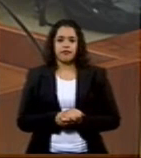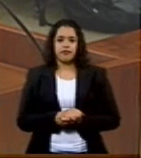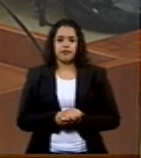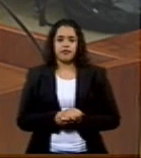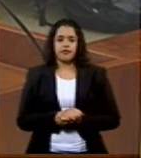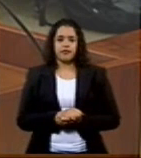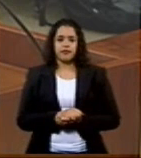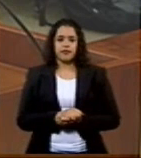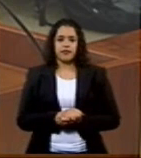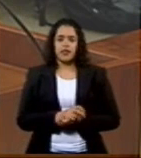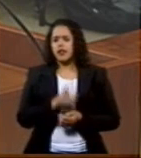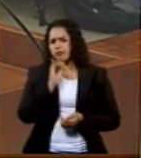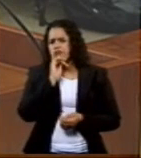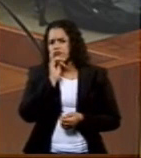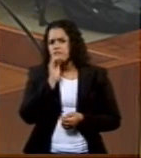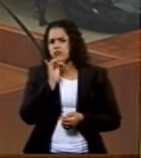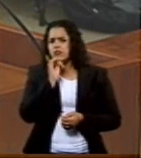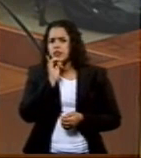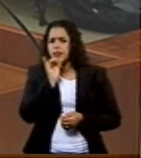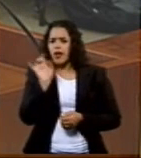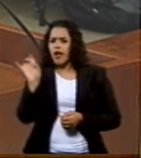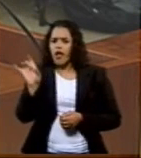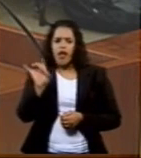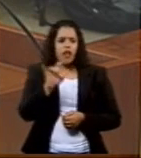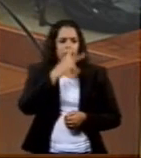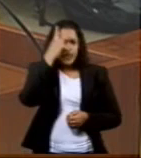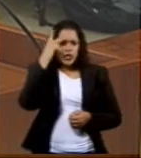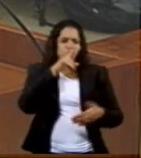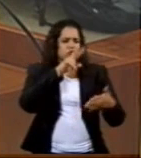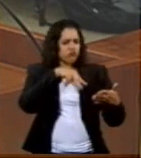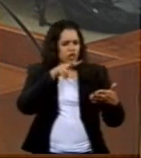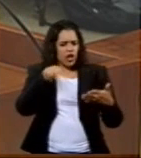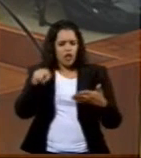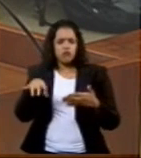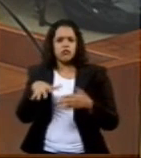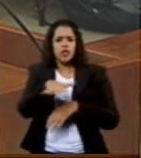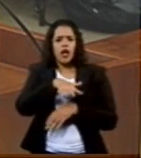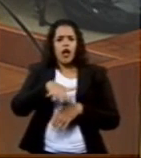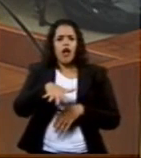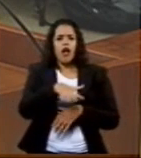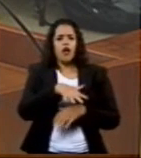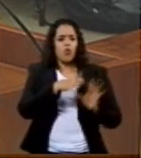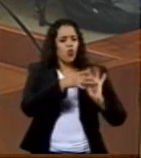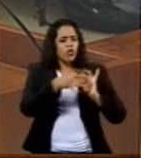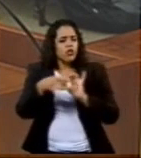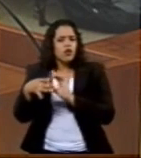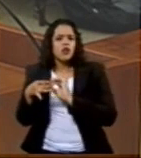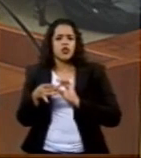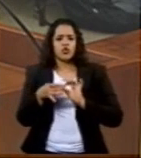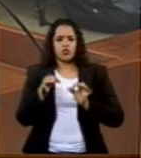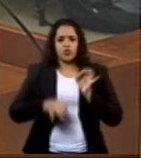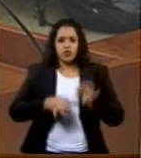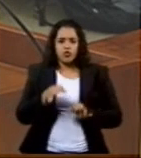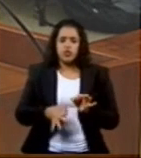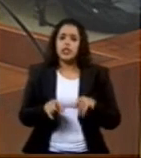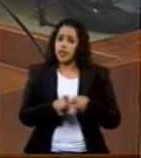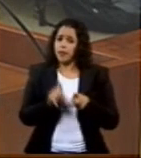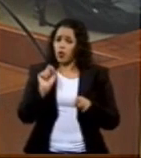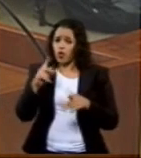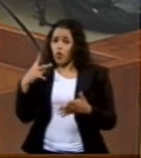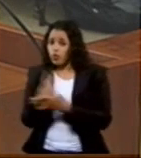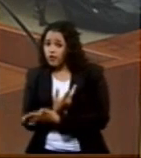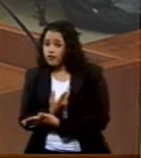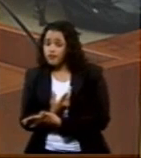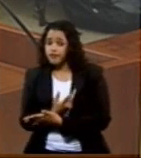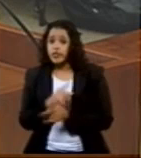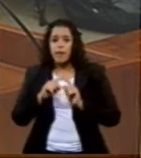são bem pertinentes. Cada qual ao seu modo lê o cenário jurídico, cada qual ao seu modo lê o cenário fático. Mas o que